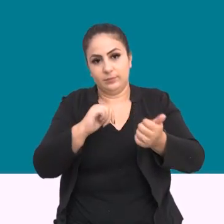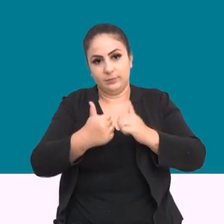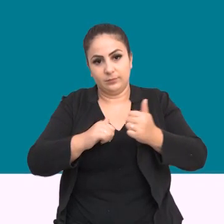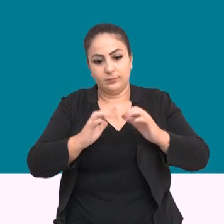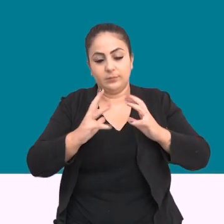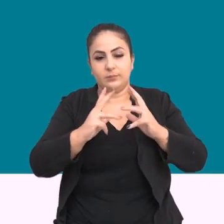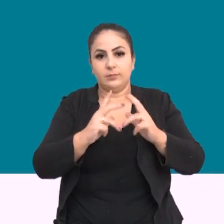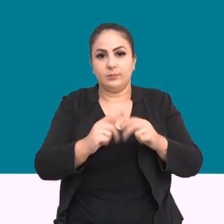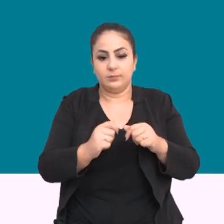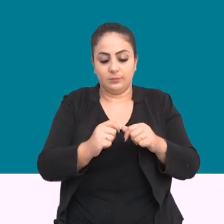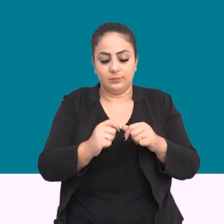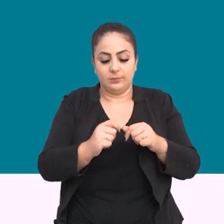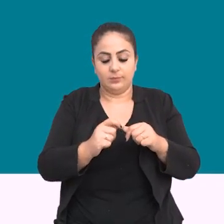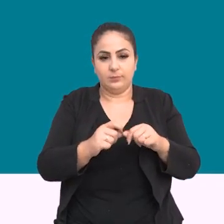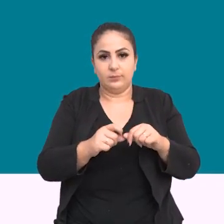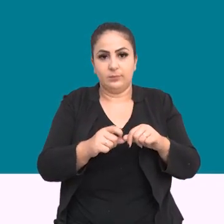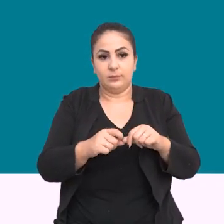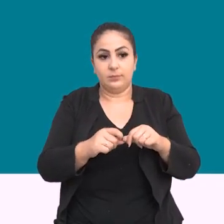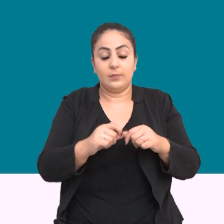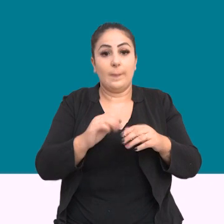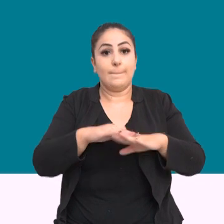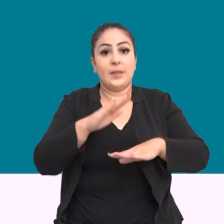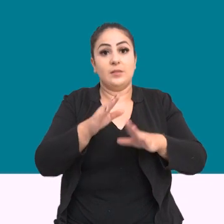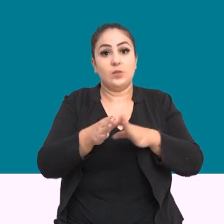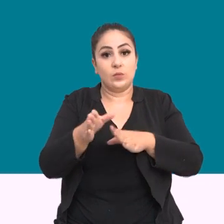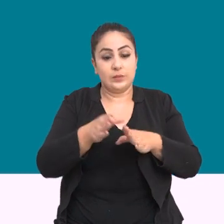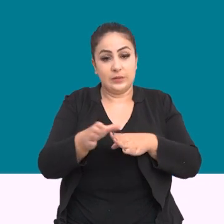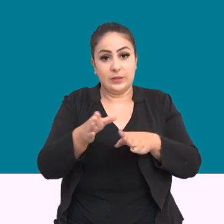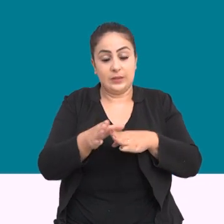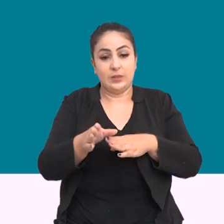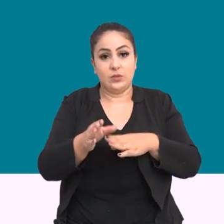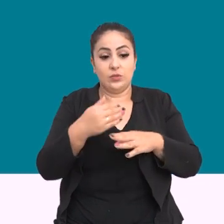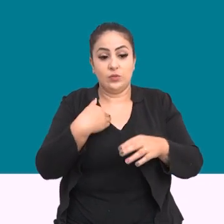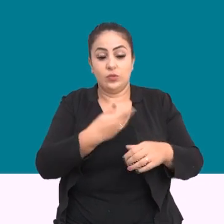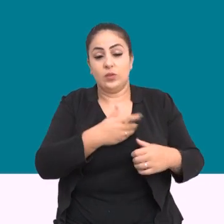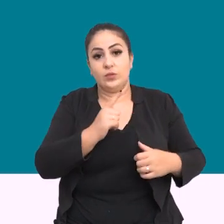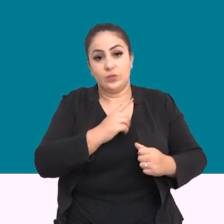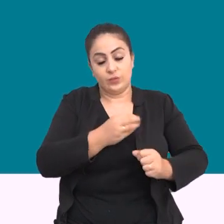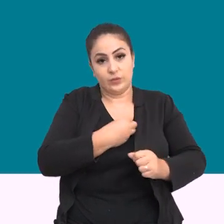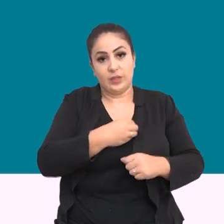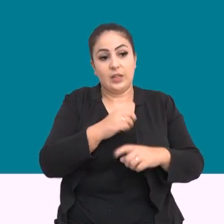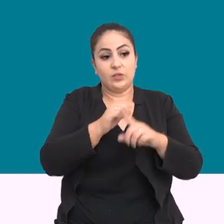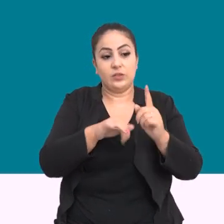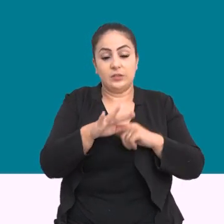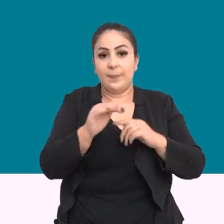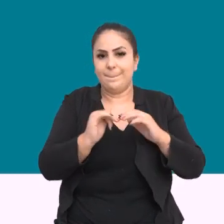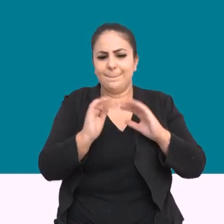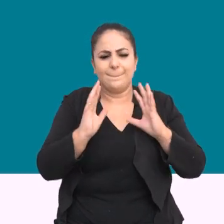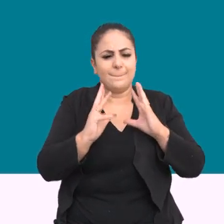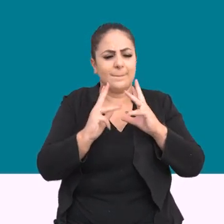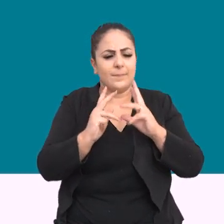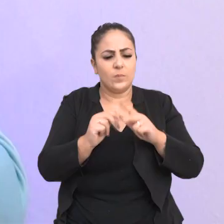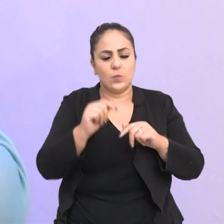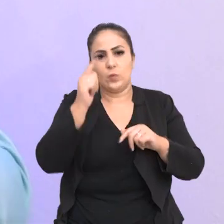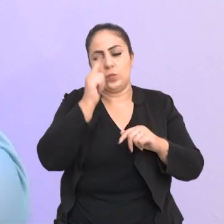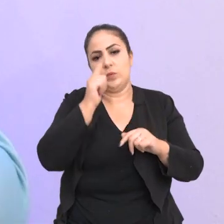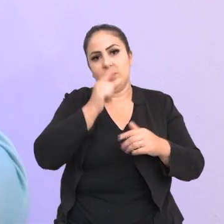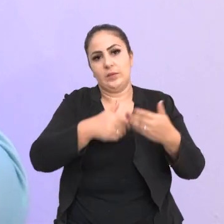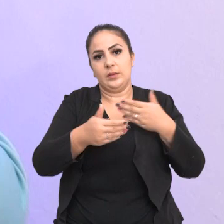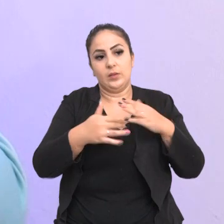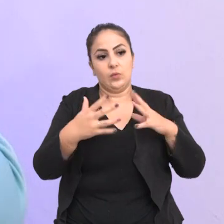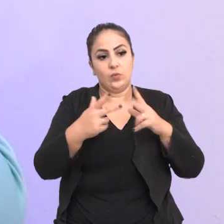Eu avalio que quanto mais conselheiros nós tivermos, a sociedade toda